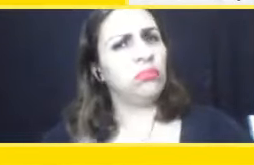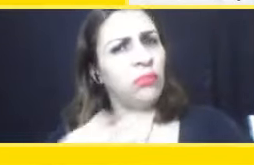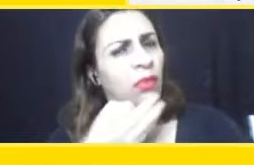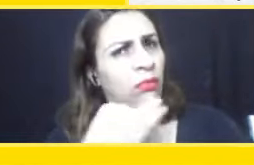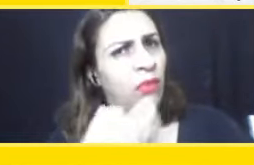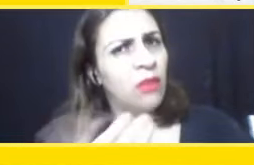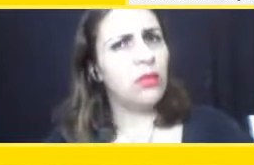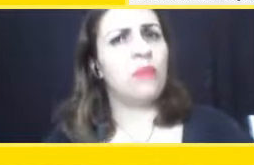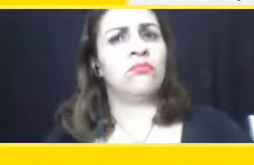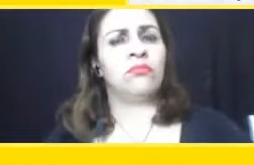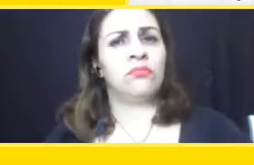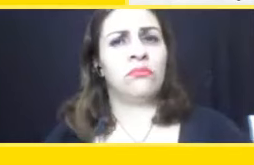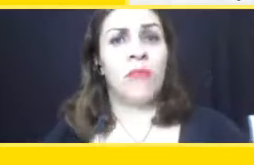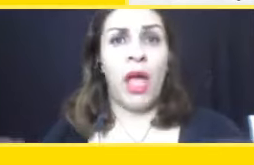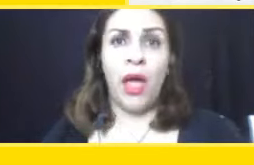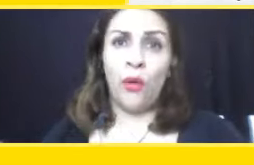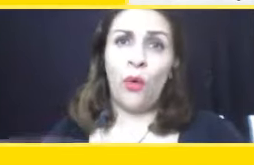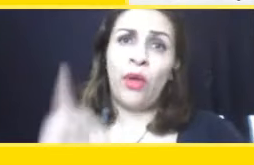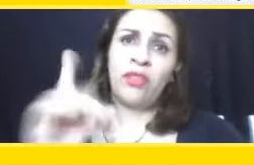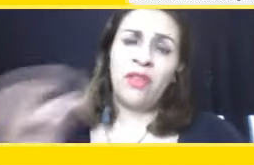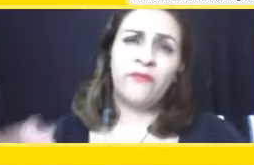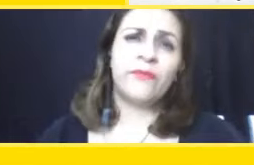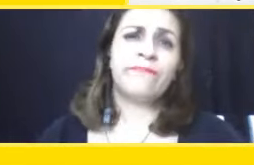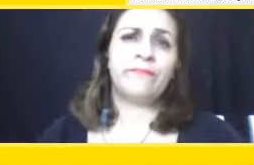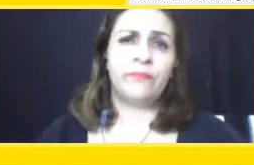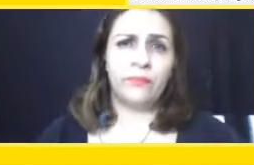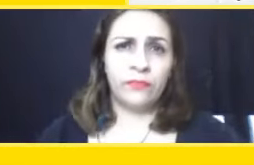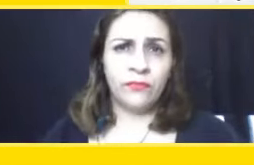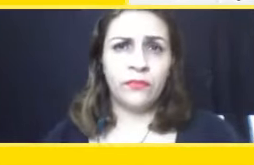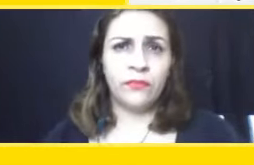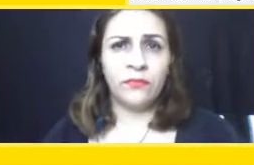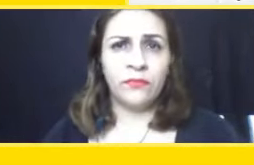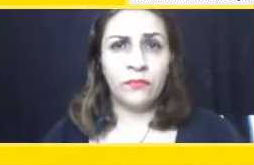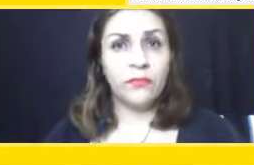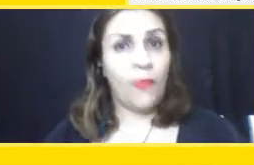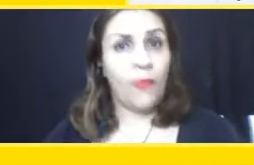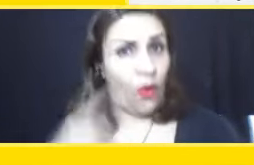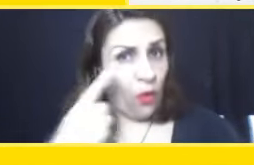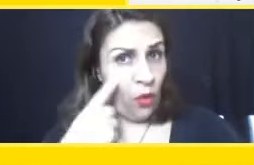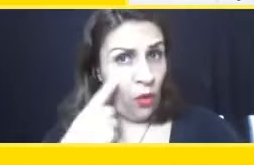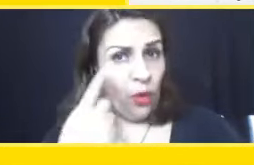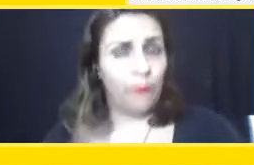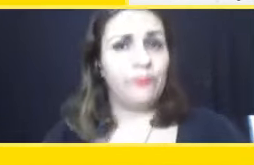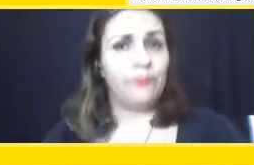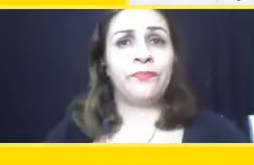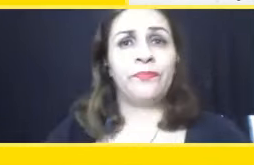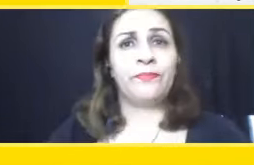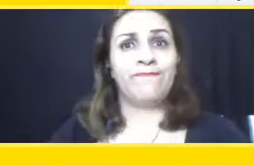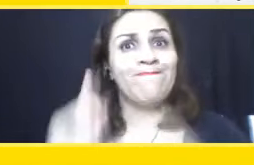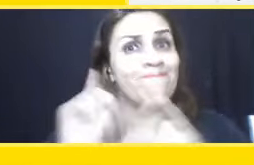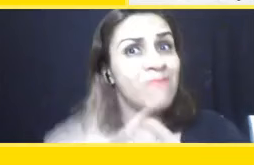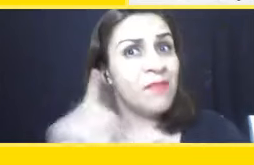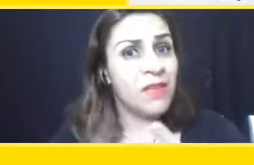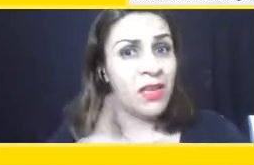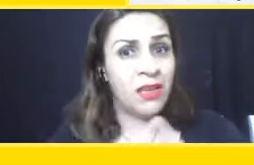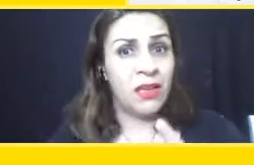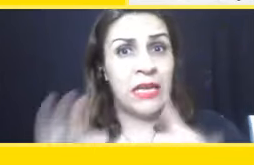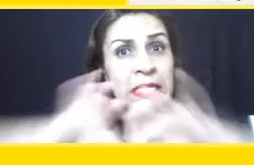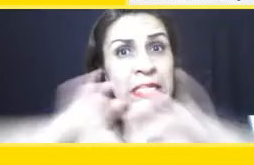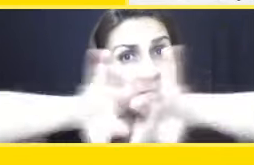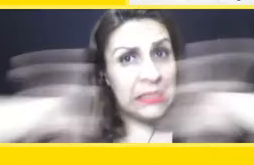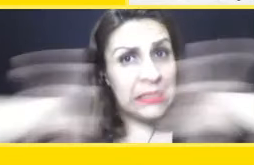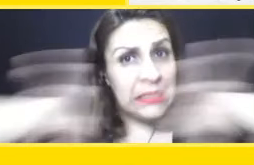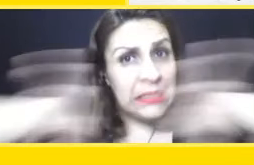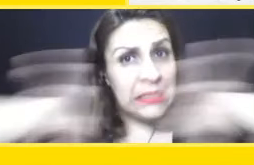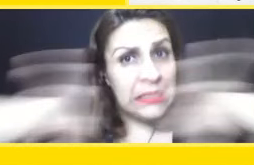situação agora no Distrito Federal? Olha, Edilson, eu acho que a primeira coisa a gente precisa separar duas